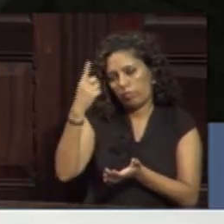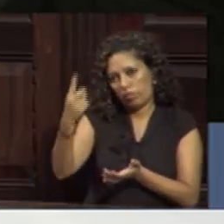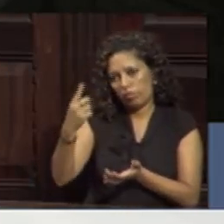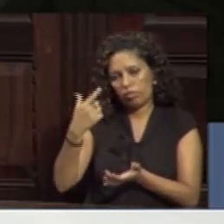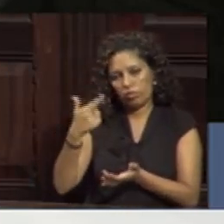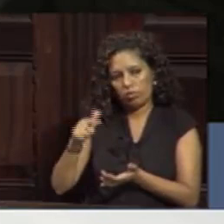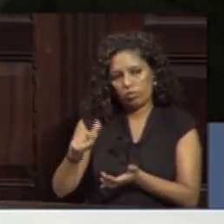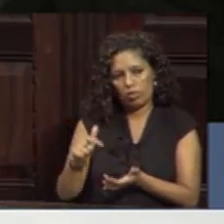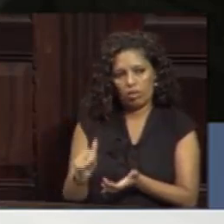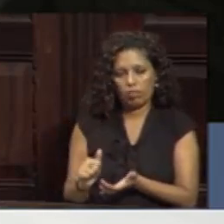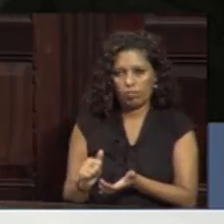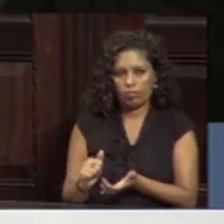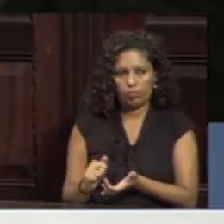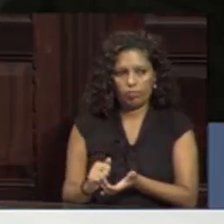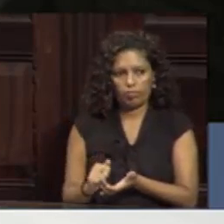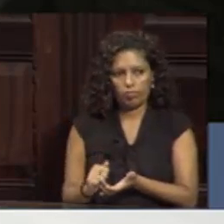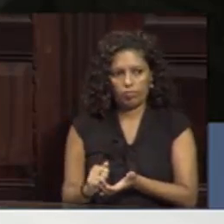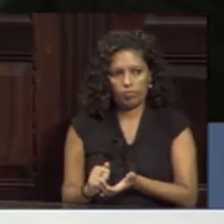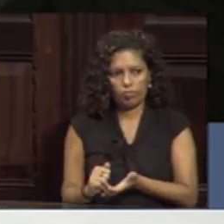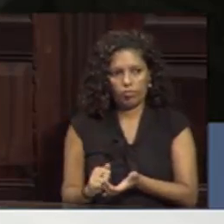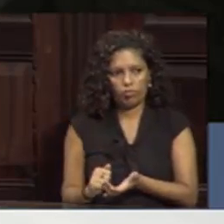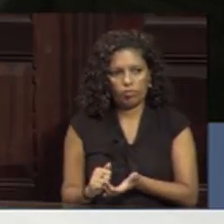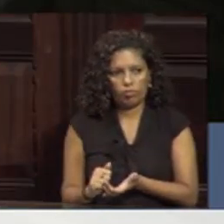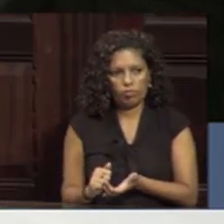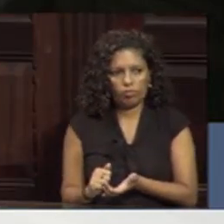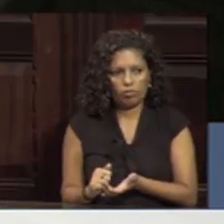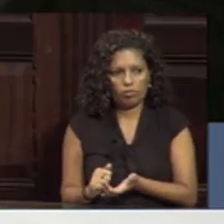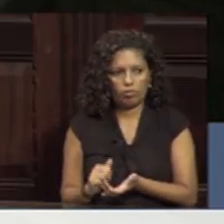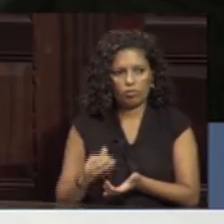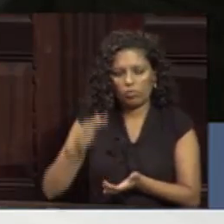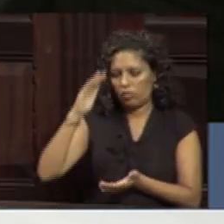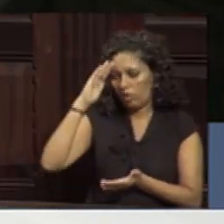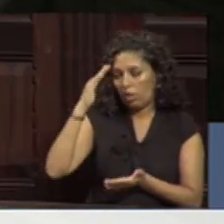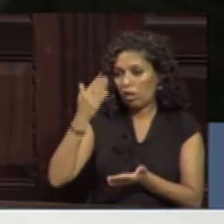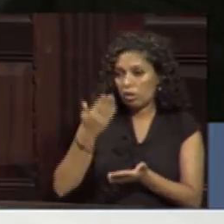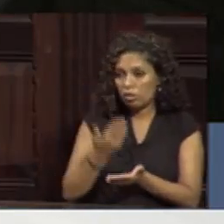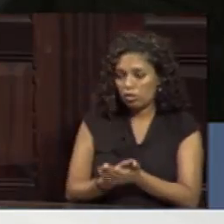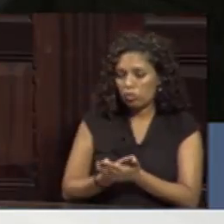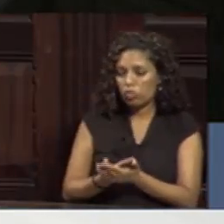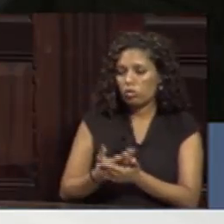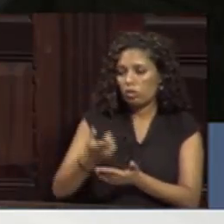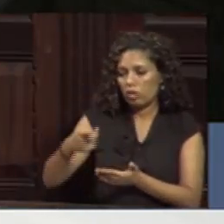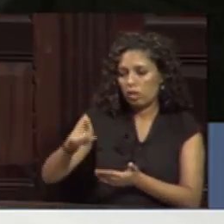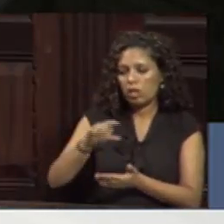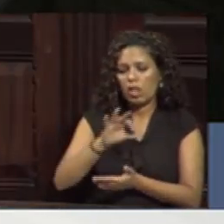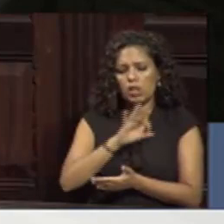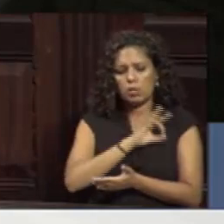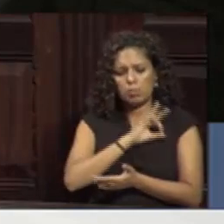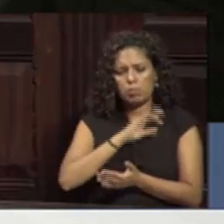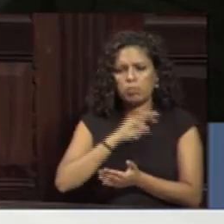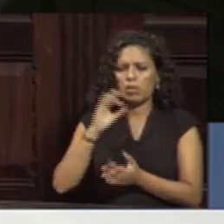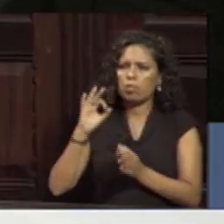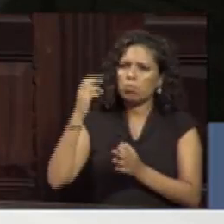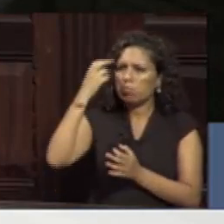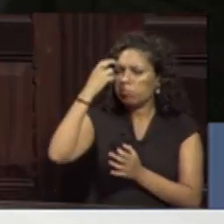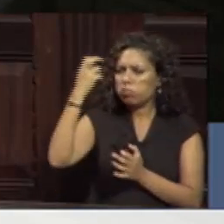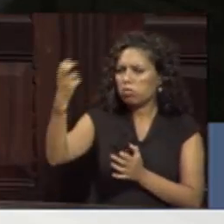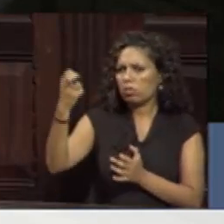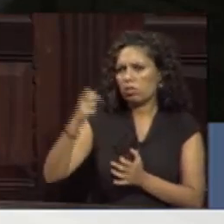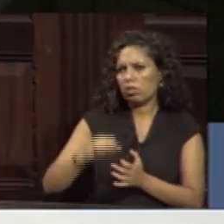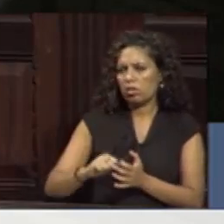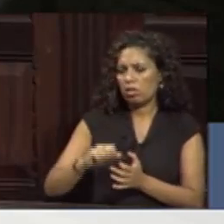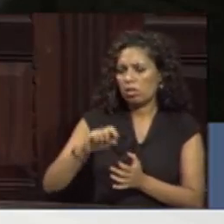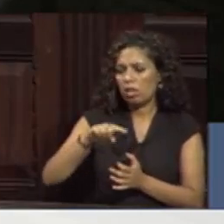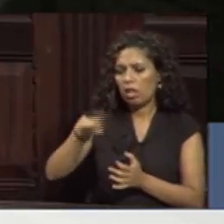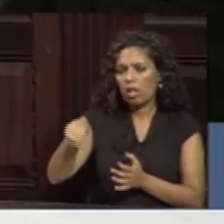com todo equilíbrio, com toda responsabilidade, com toda competência, a Delegacia